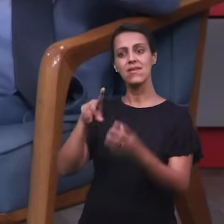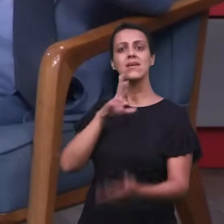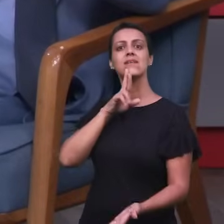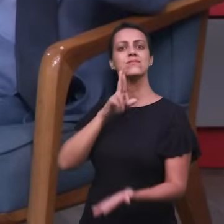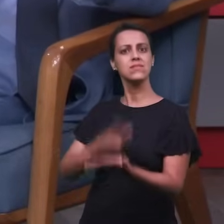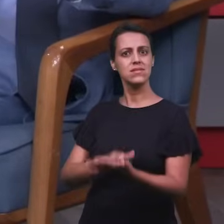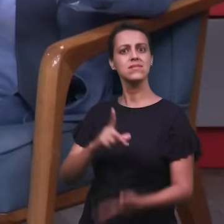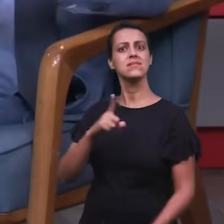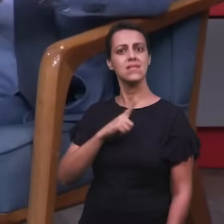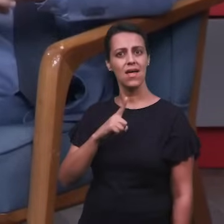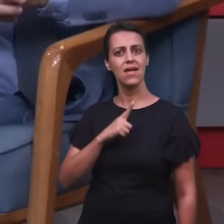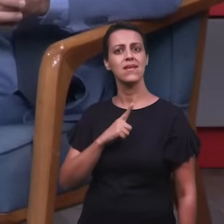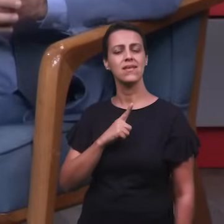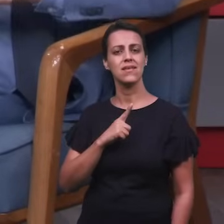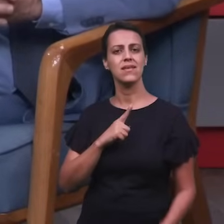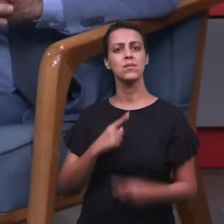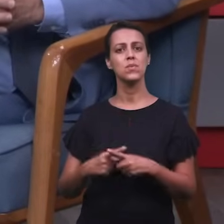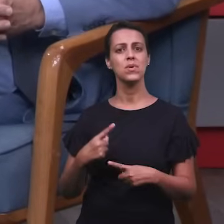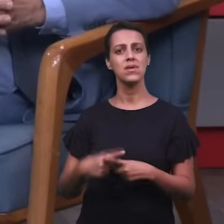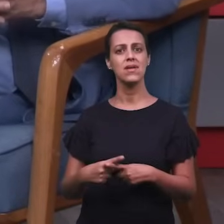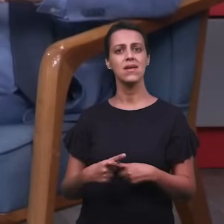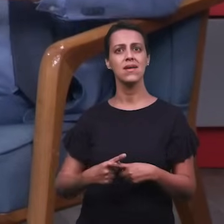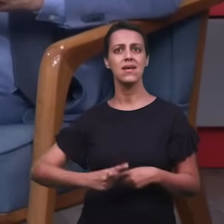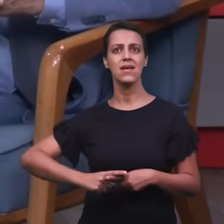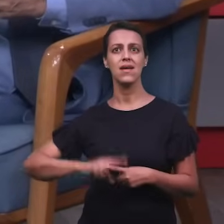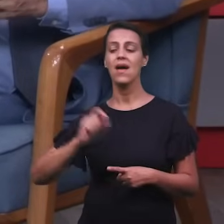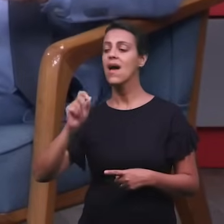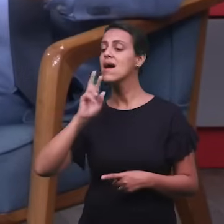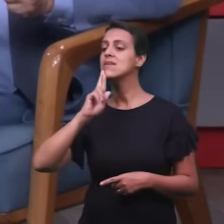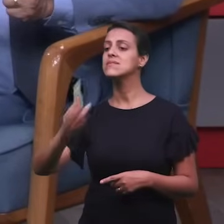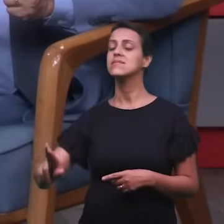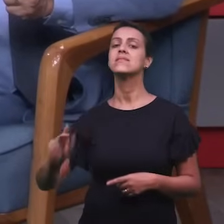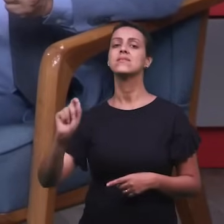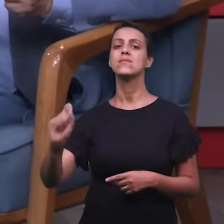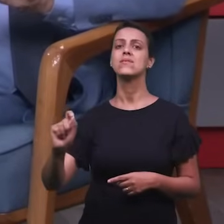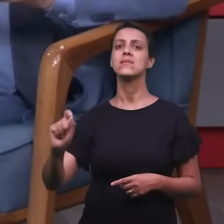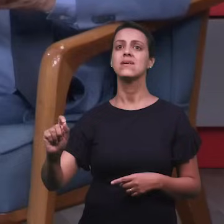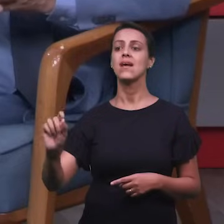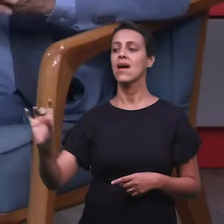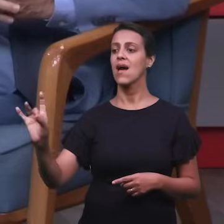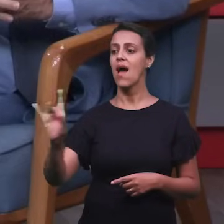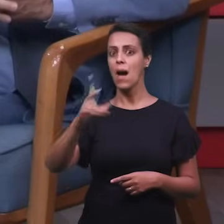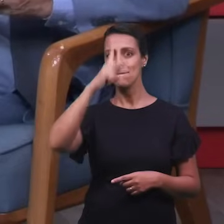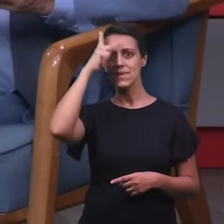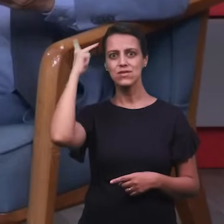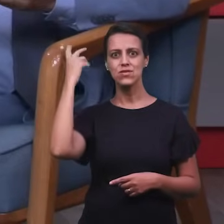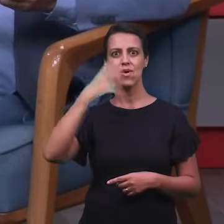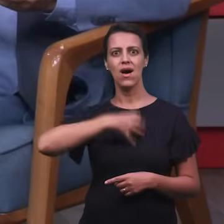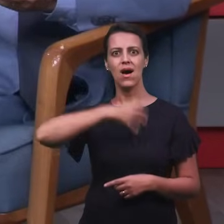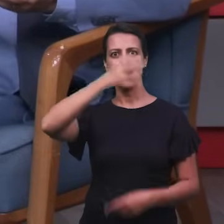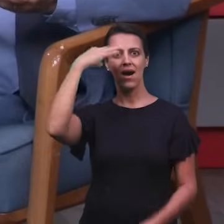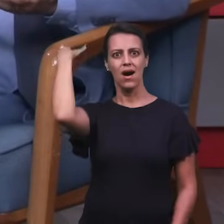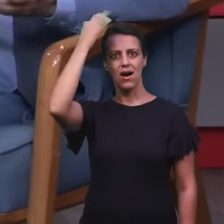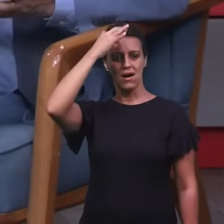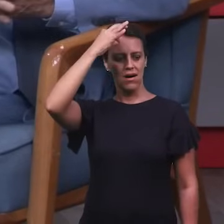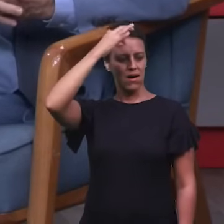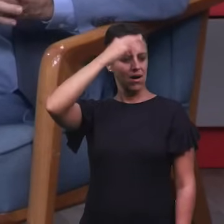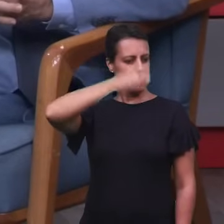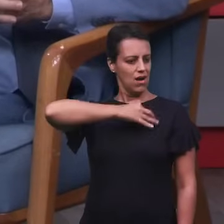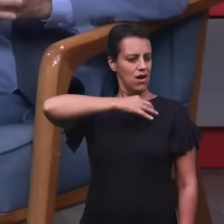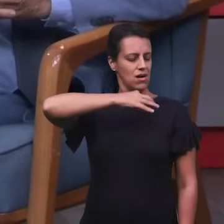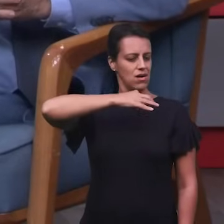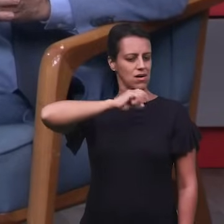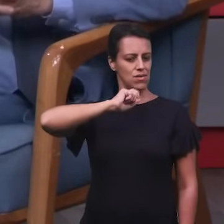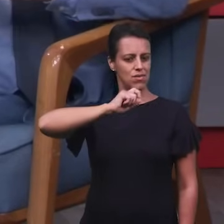o resultado daquilo. Por quê? O resultado foi que cada um tinha aquilo que era a expressão da